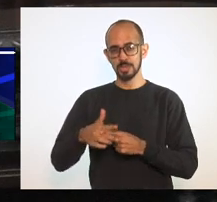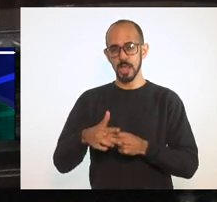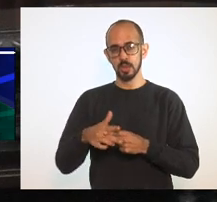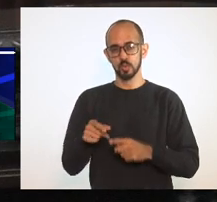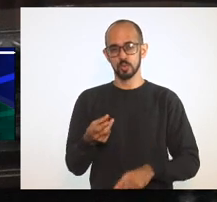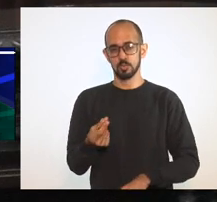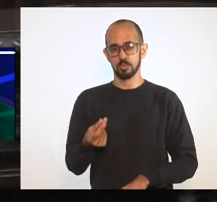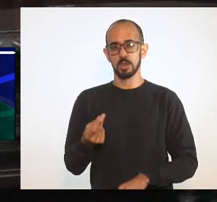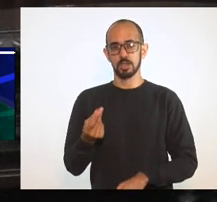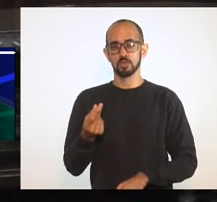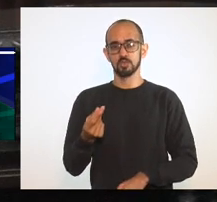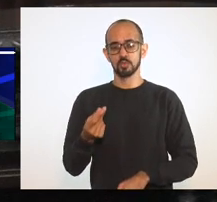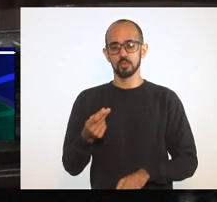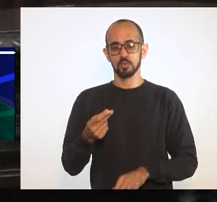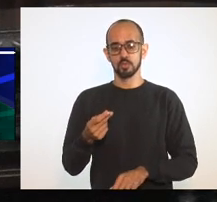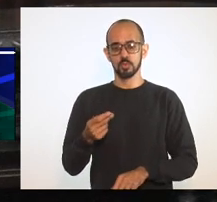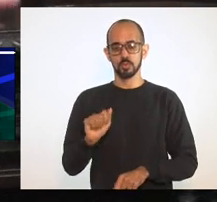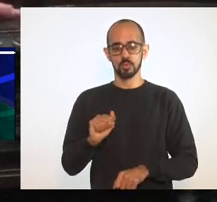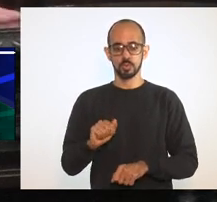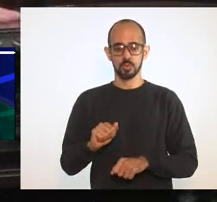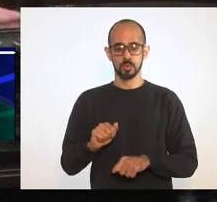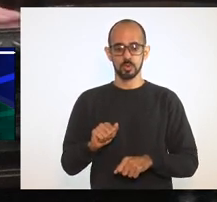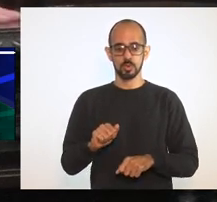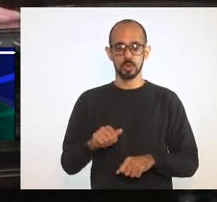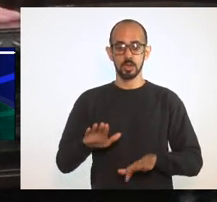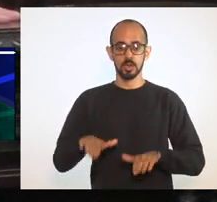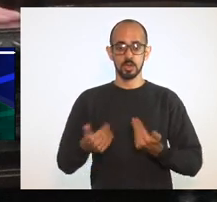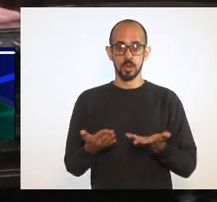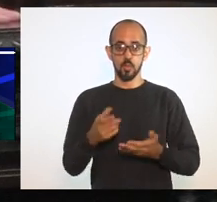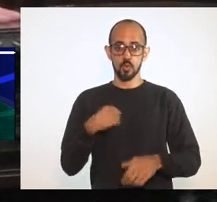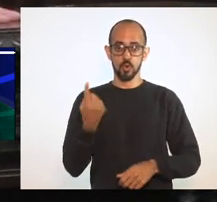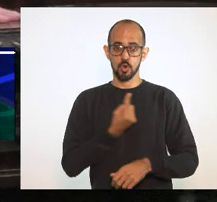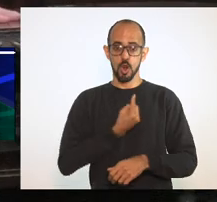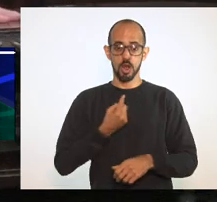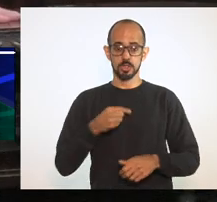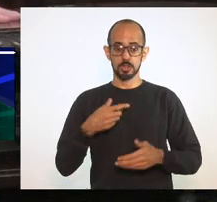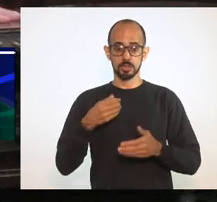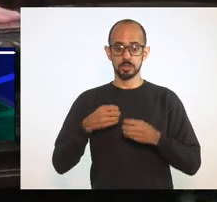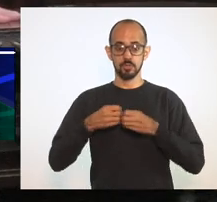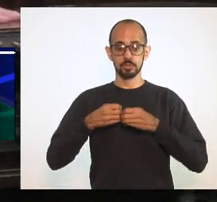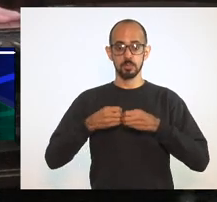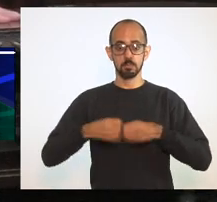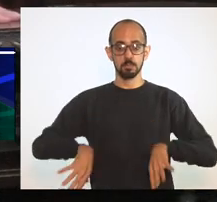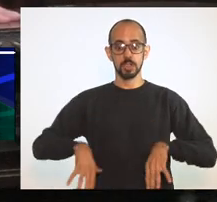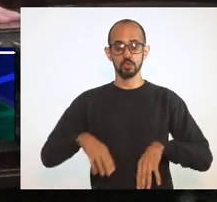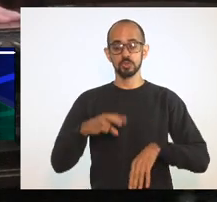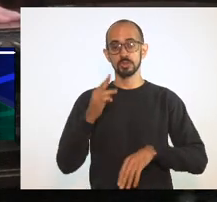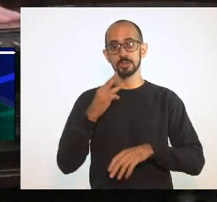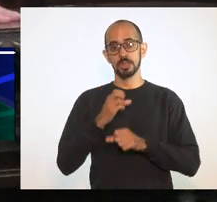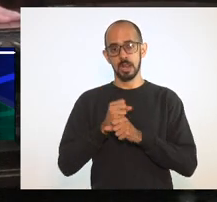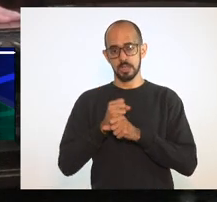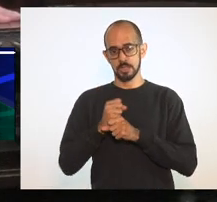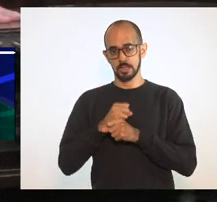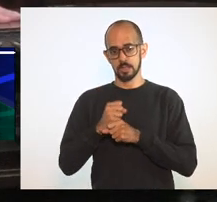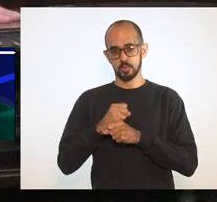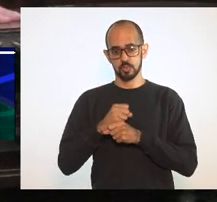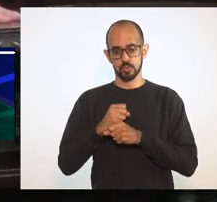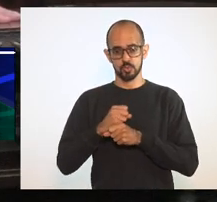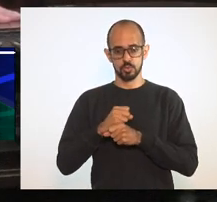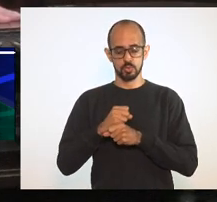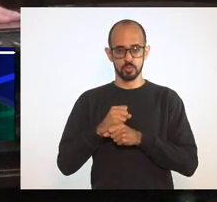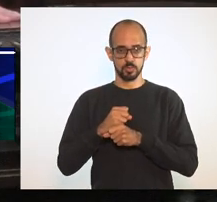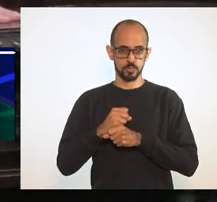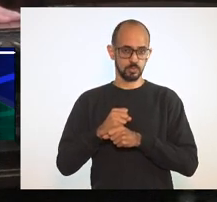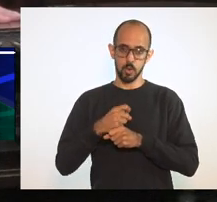Luiz? Então, nós perdemos, depois disso, mais 3 anos. Eu não tenho